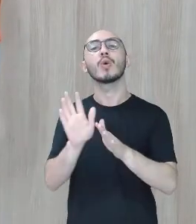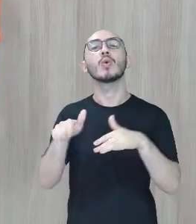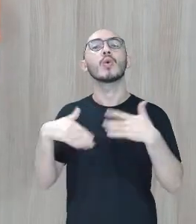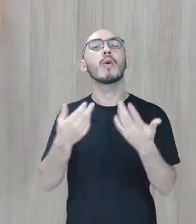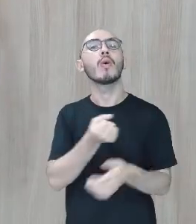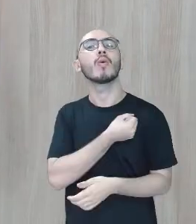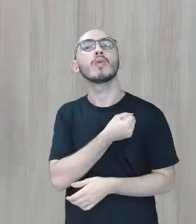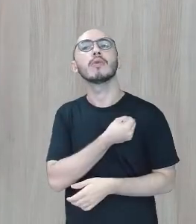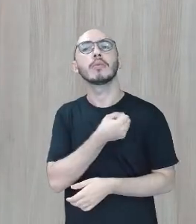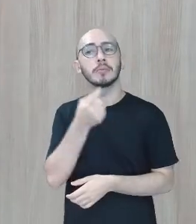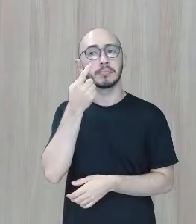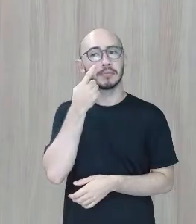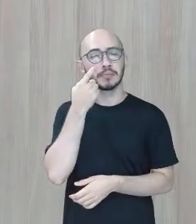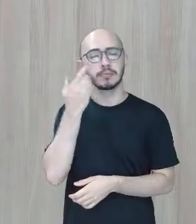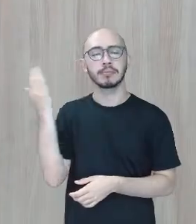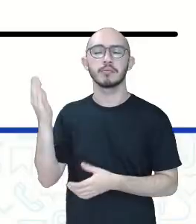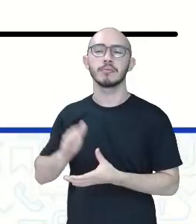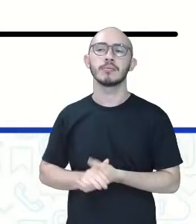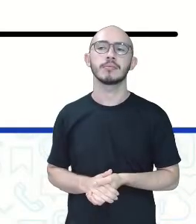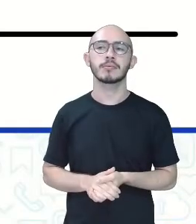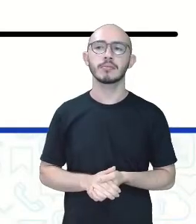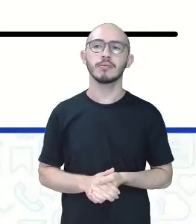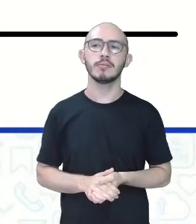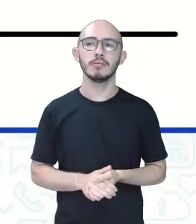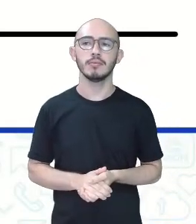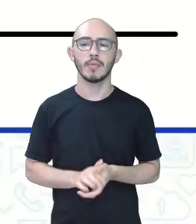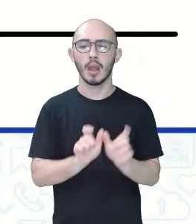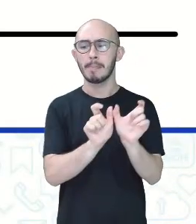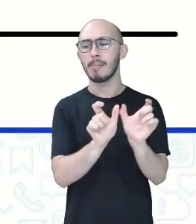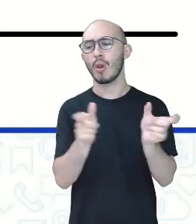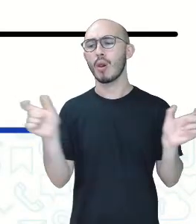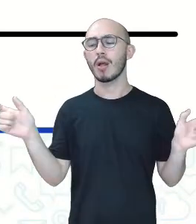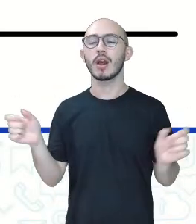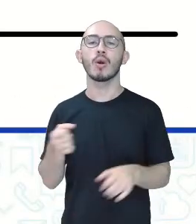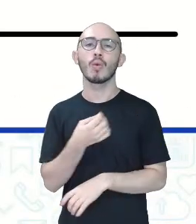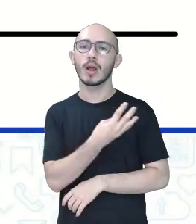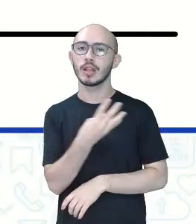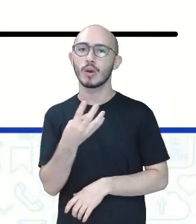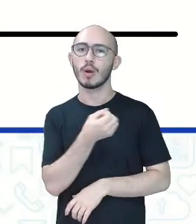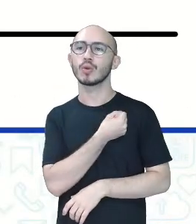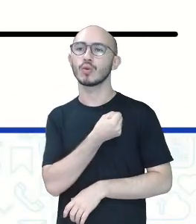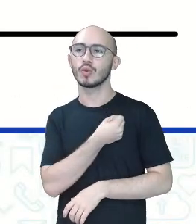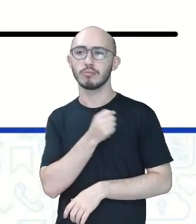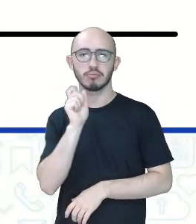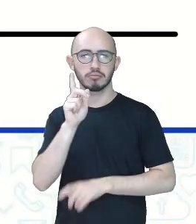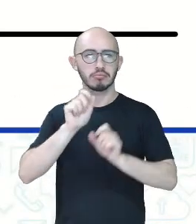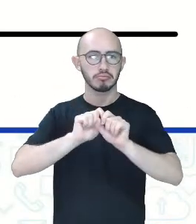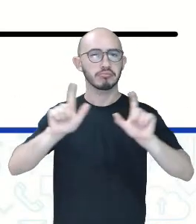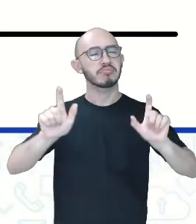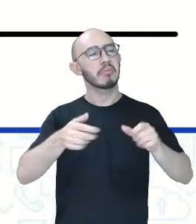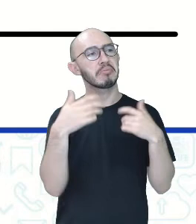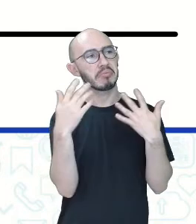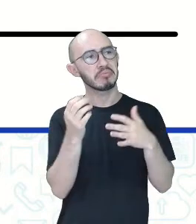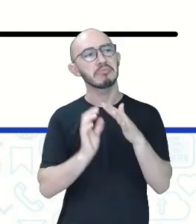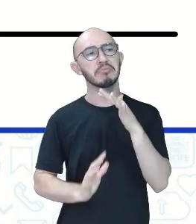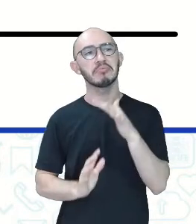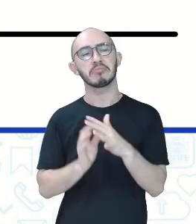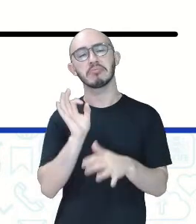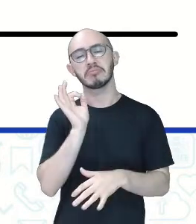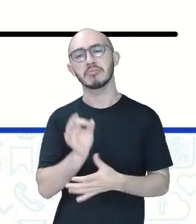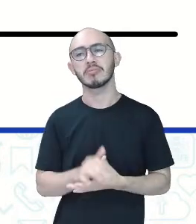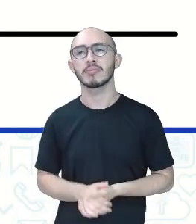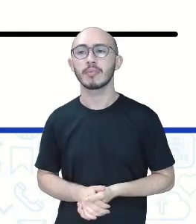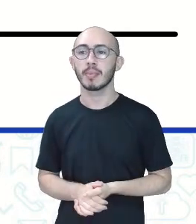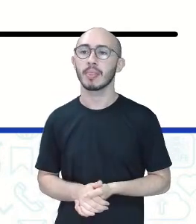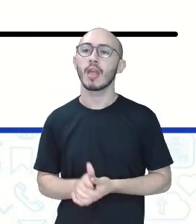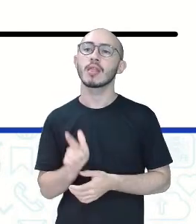certo? Então acompanha aqui comigo, ó. Eu tenho 44 números aí, certo? Boa, Billy, tu é o cara, pô. A gente tem